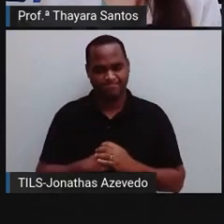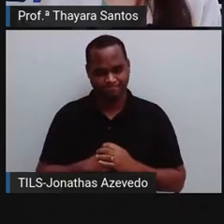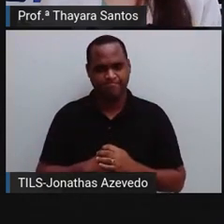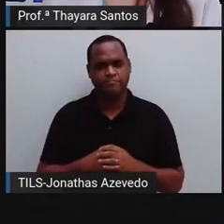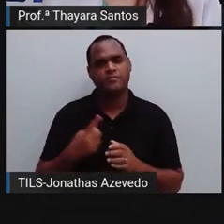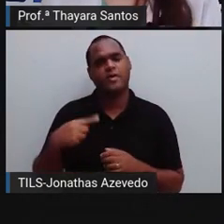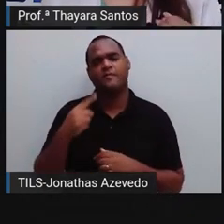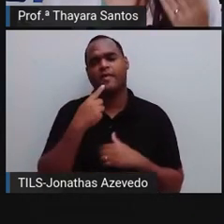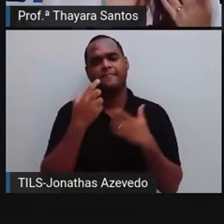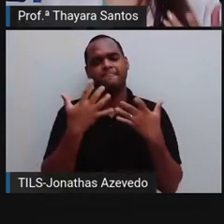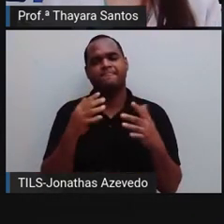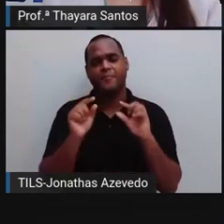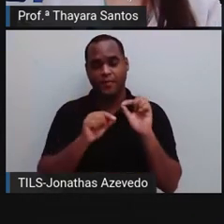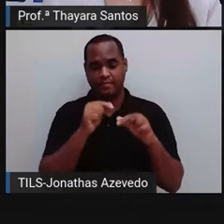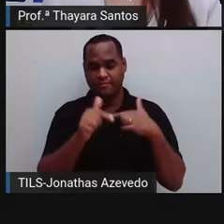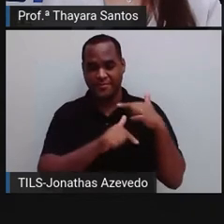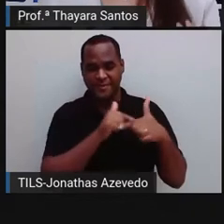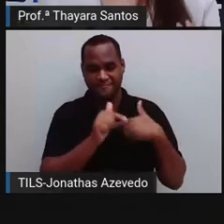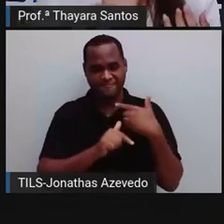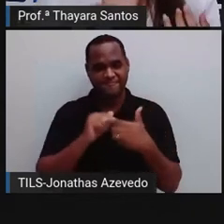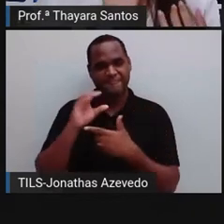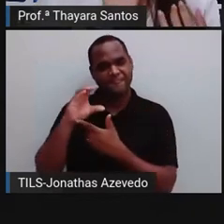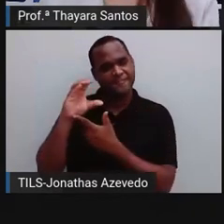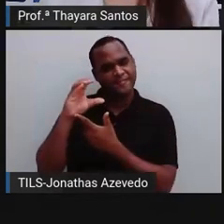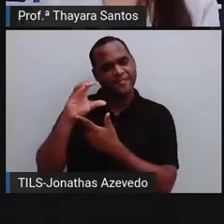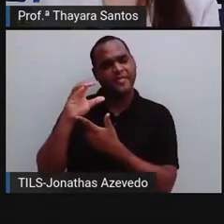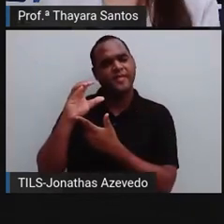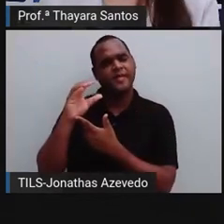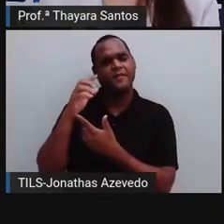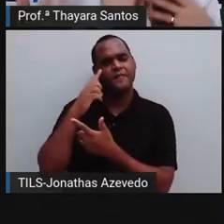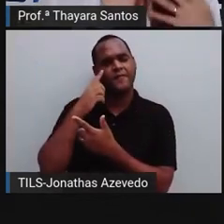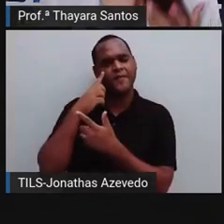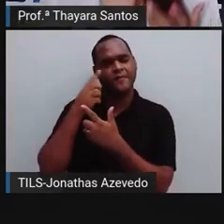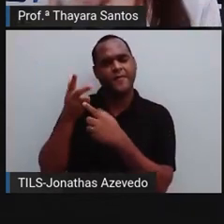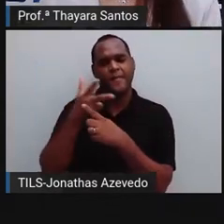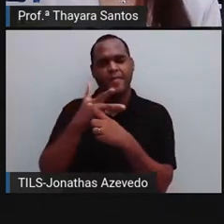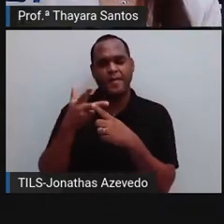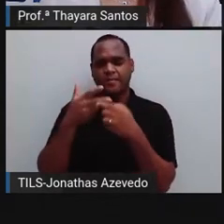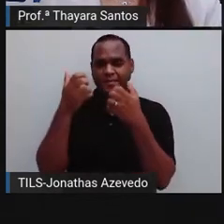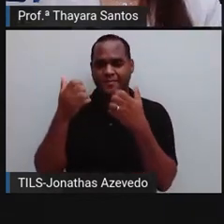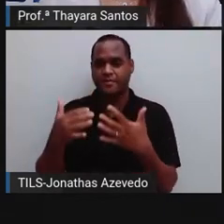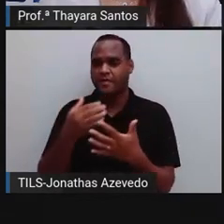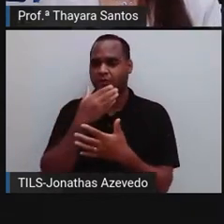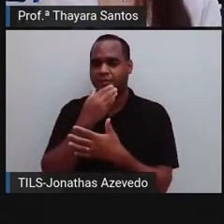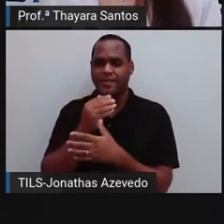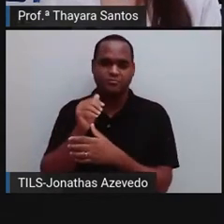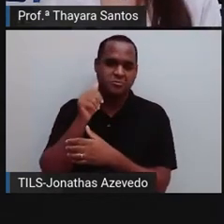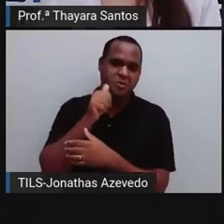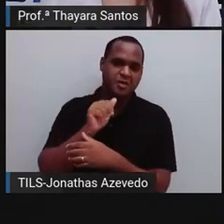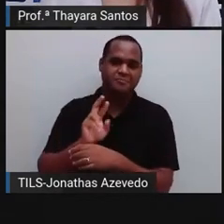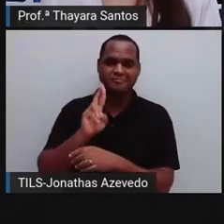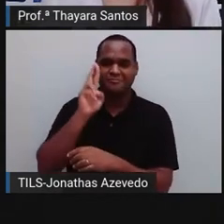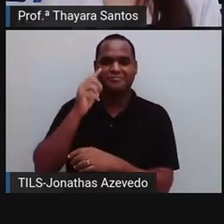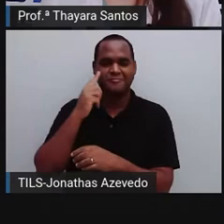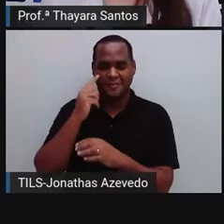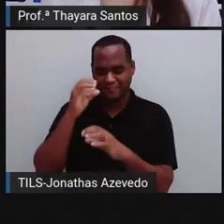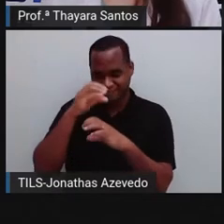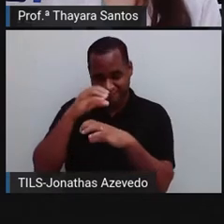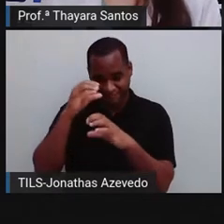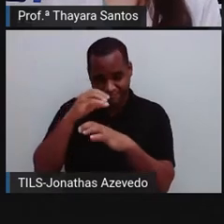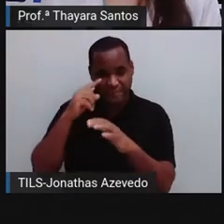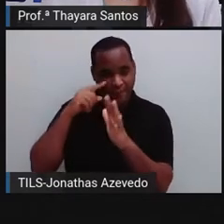Quando a gente fala assim nos trabalhos científicos, eles não. Nos trabalhos que os pesquisadores desenvolvem nos